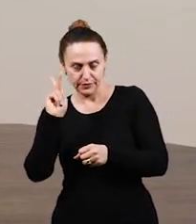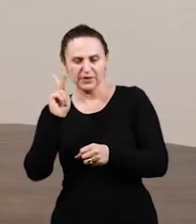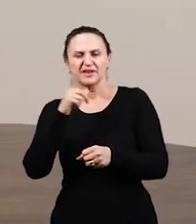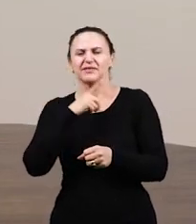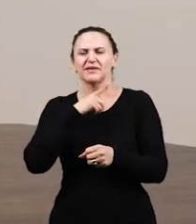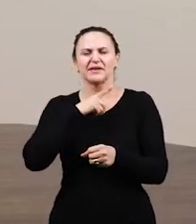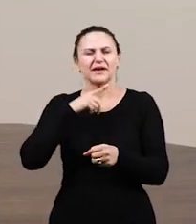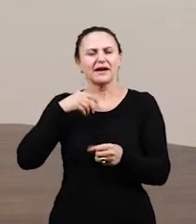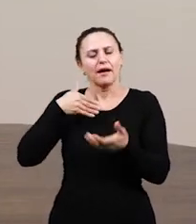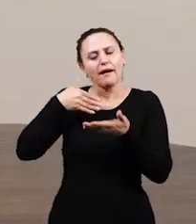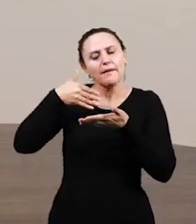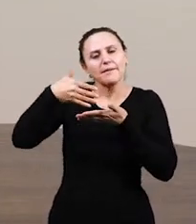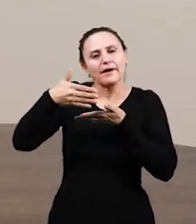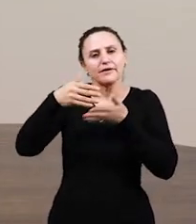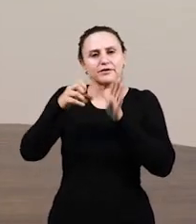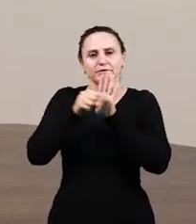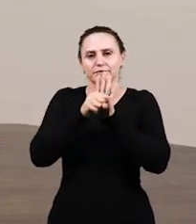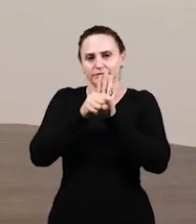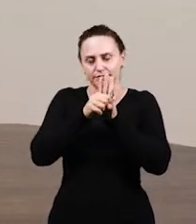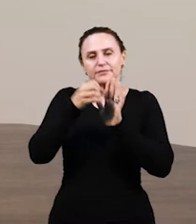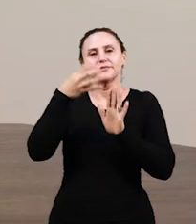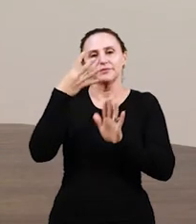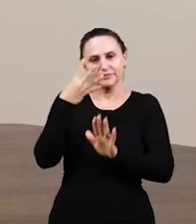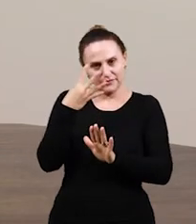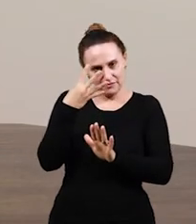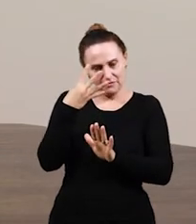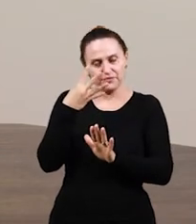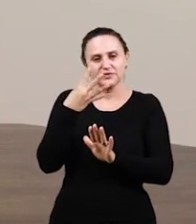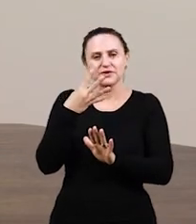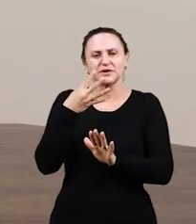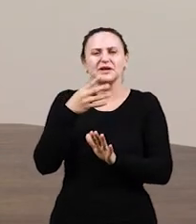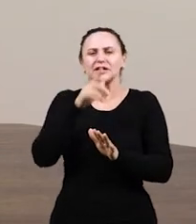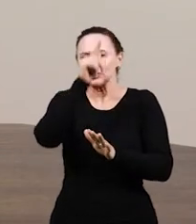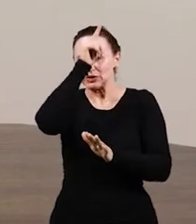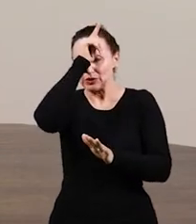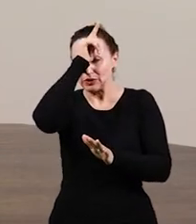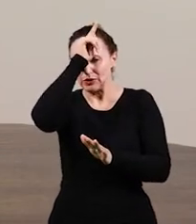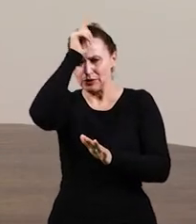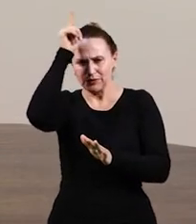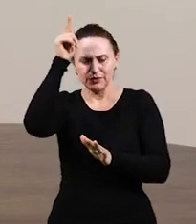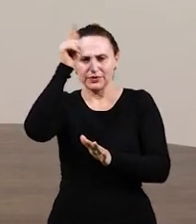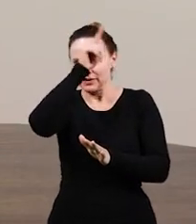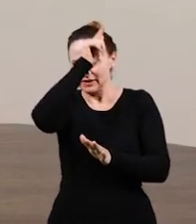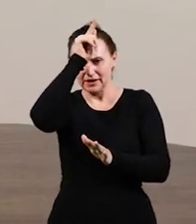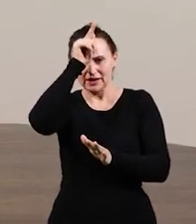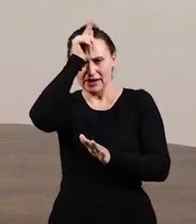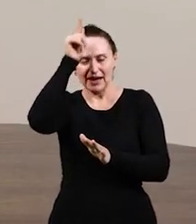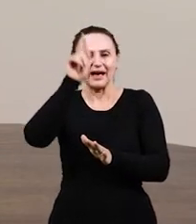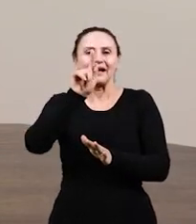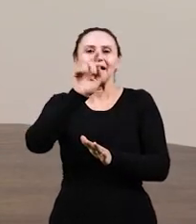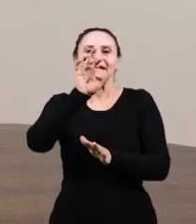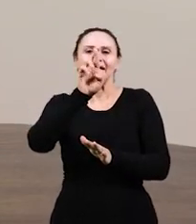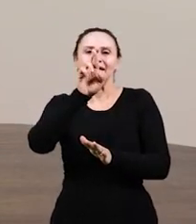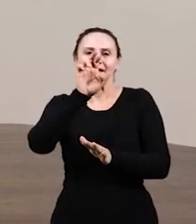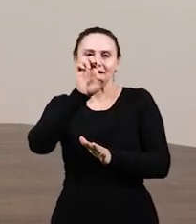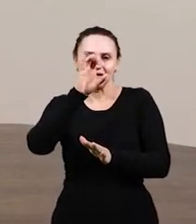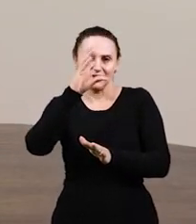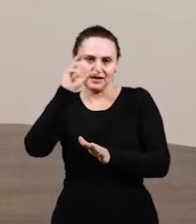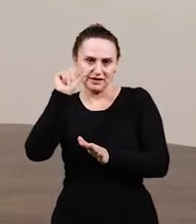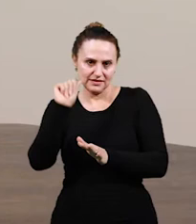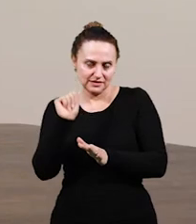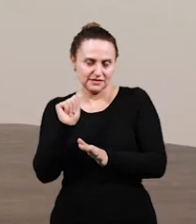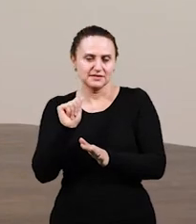hindus a partir do século 4 antes de Cristo passando pela Grécia antiga depois passando pela idade média